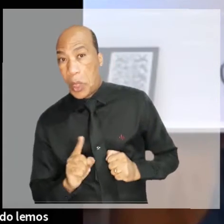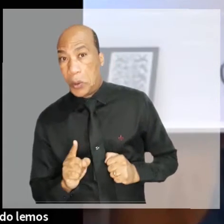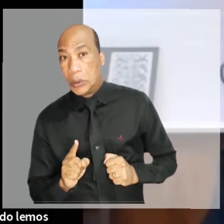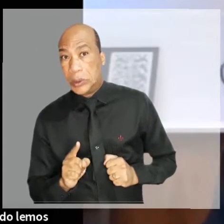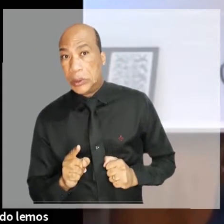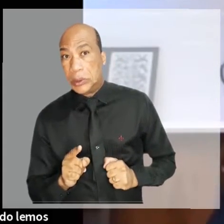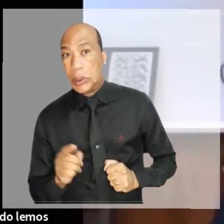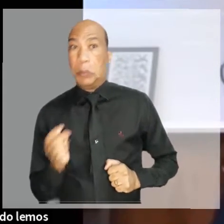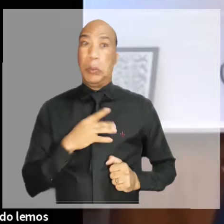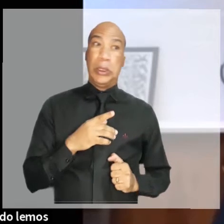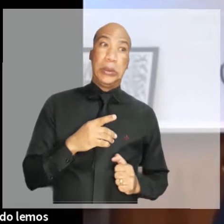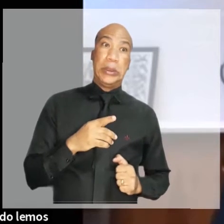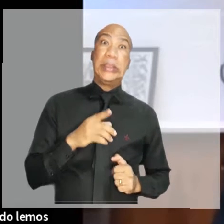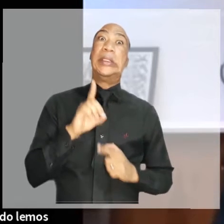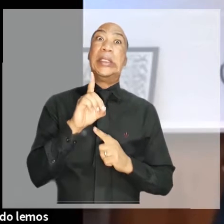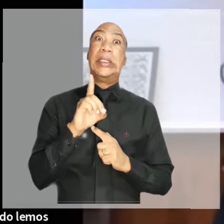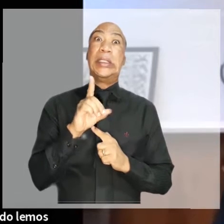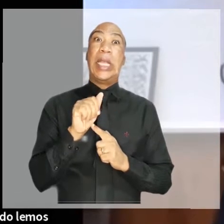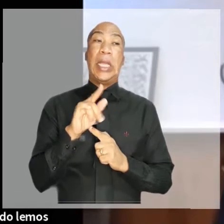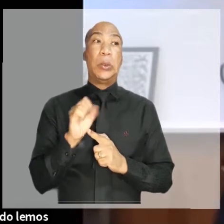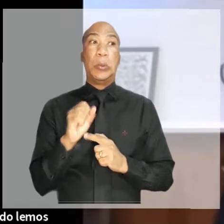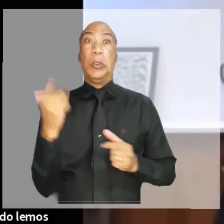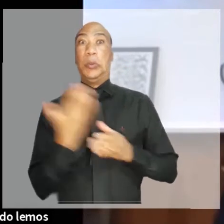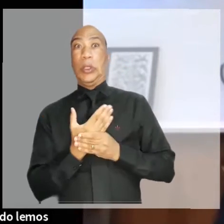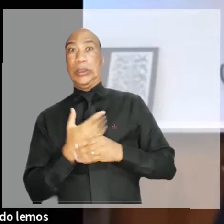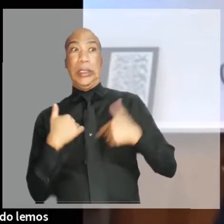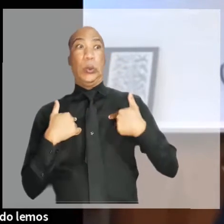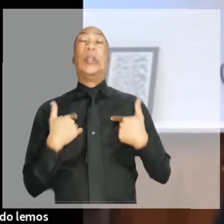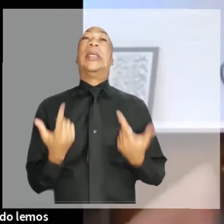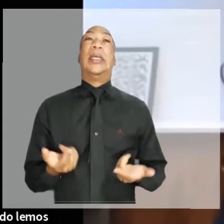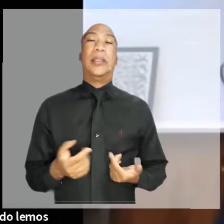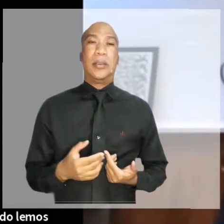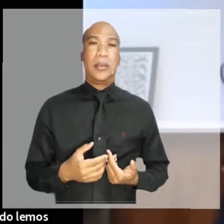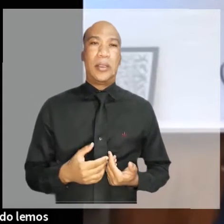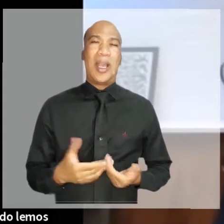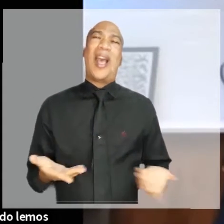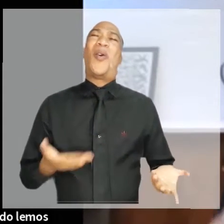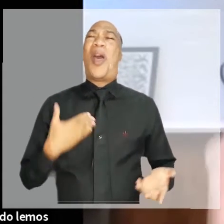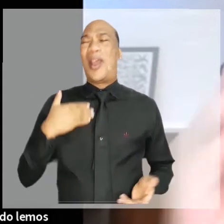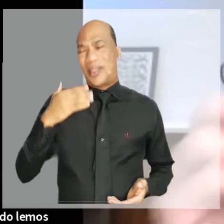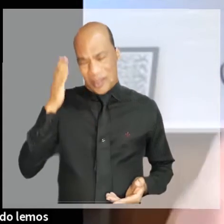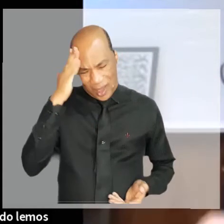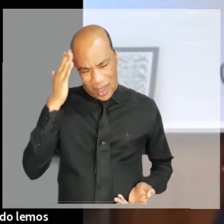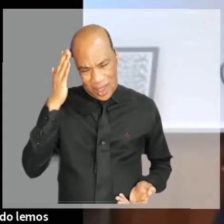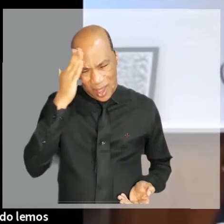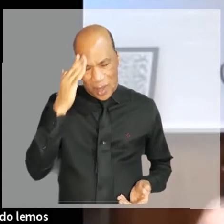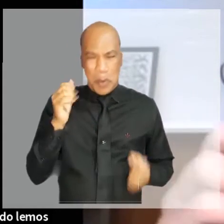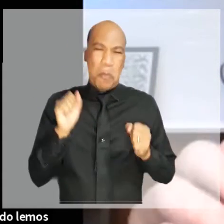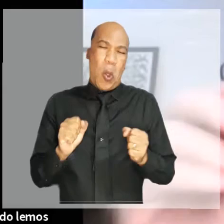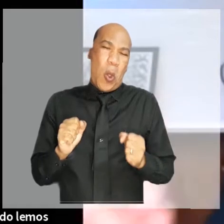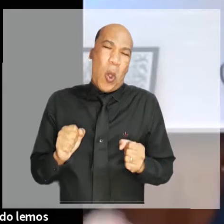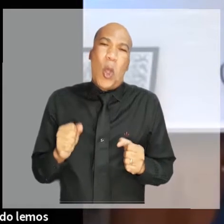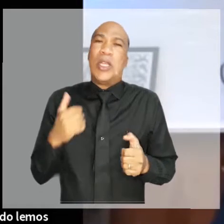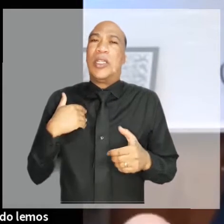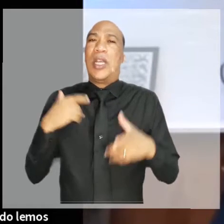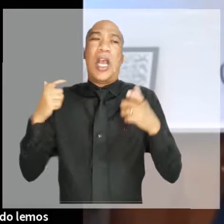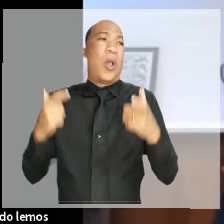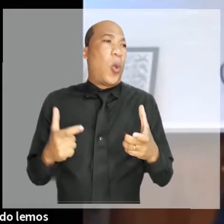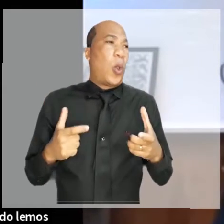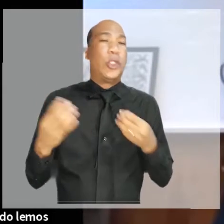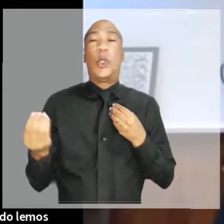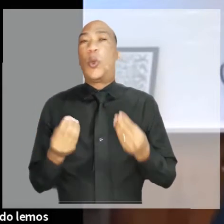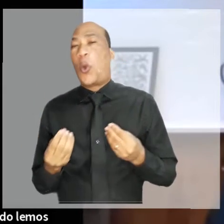e assim por diante. Então, esse lado da proteção de direitos, eu acho que ele está consolidado. O lado da LGPD, enquanto